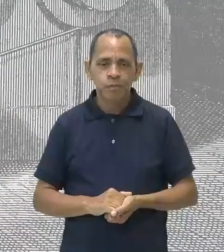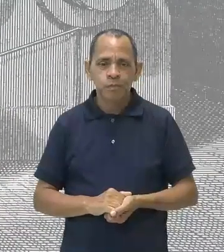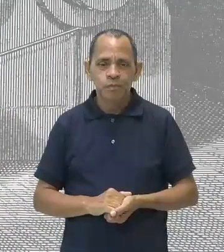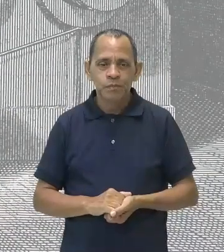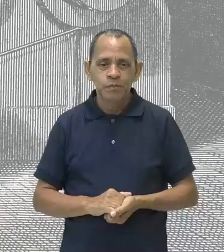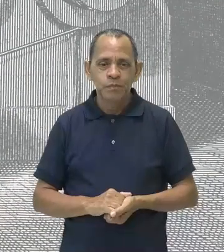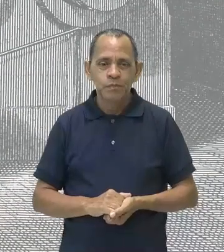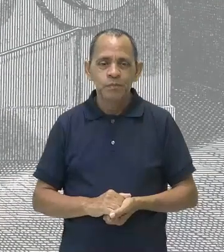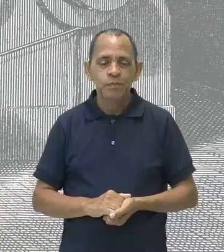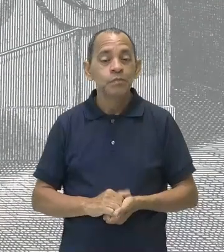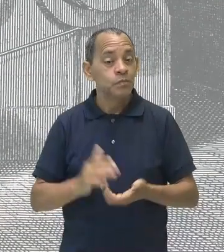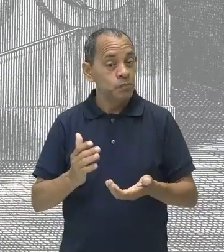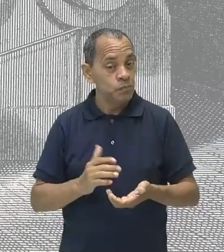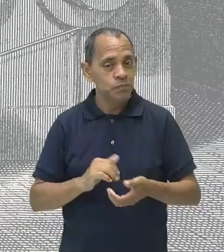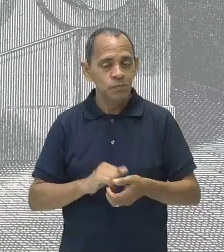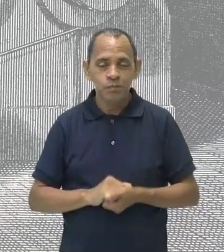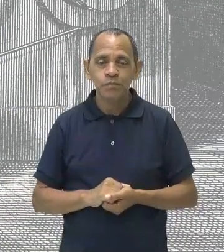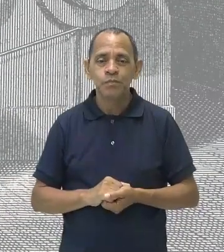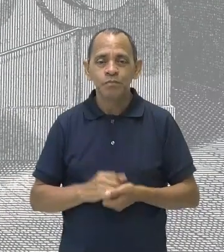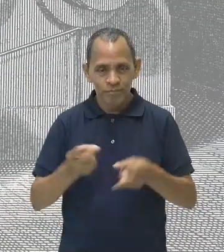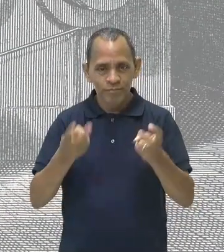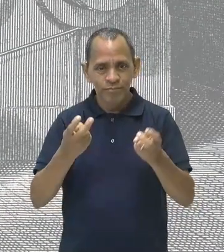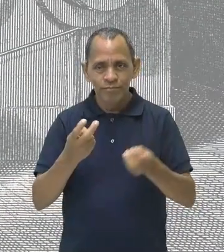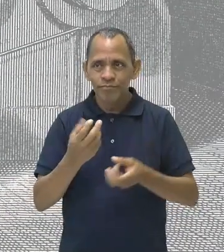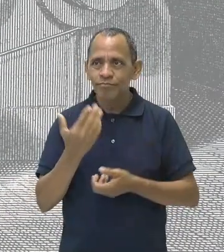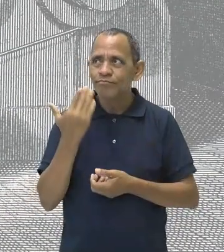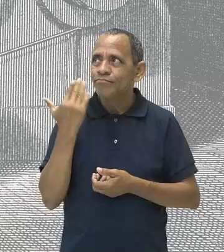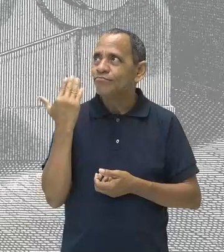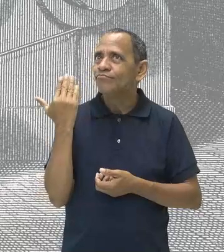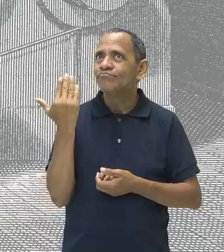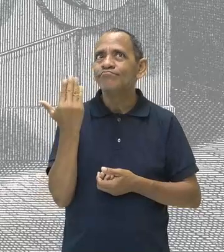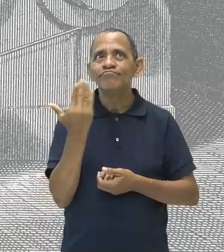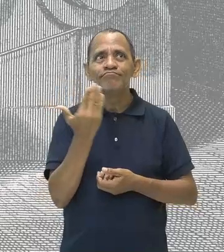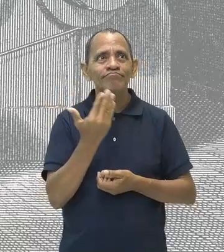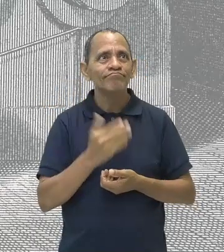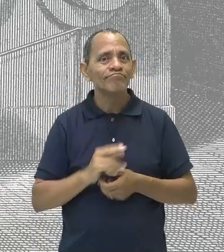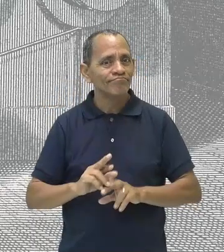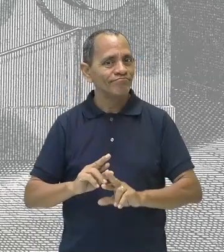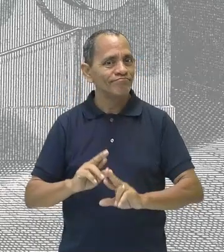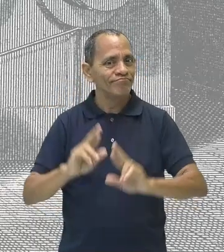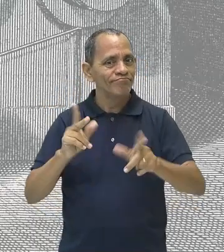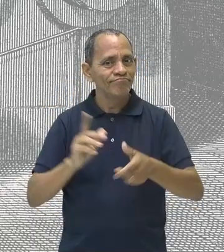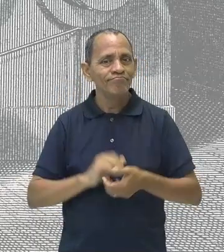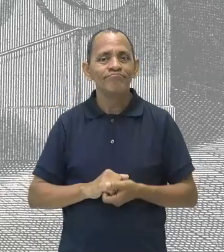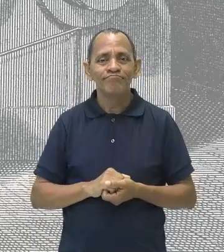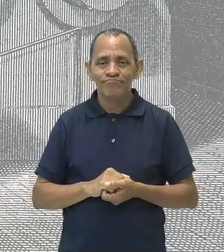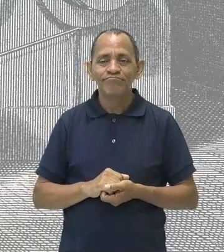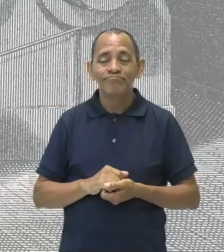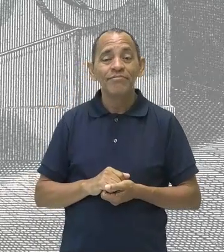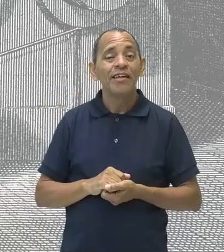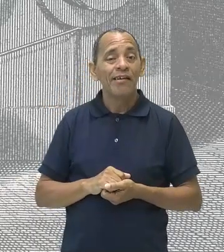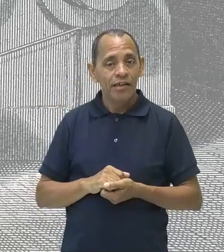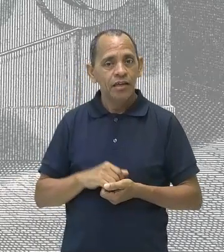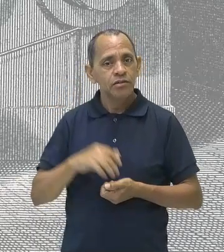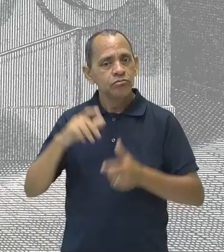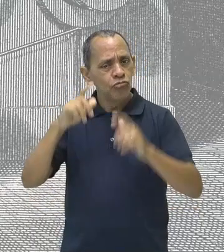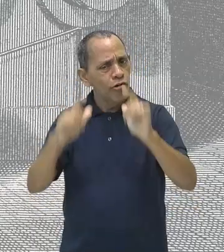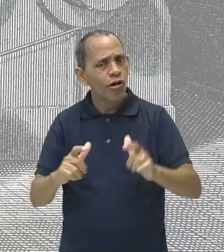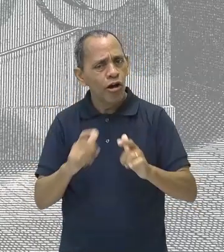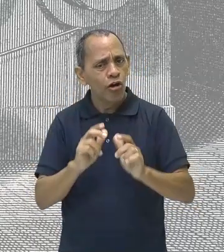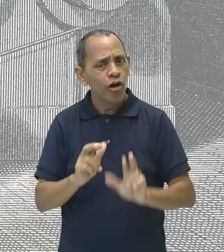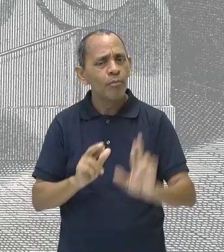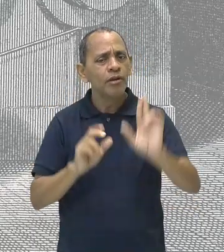Então, nós estamos aqui em um ambiente diferente. Estamos aqui num ambiente que representa uma